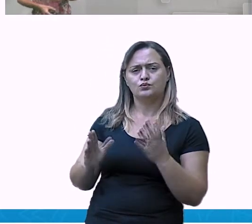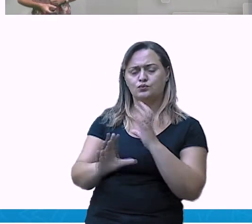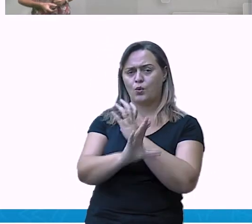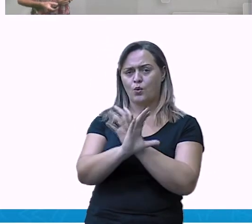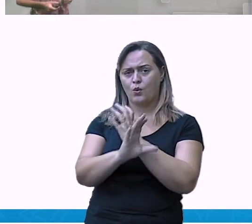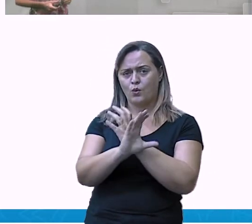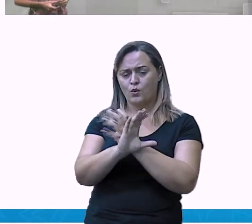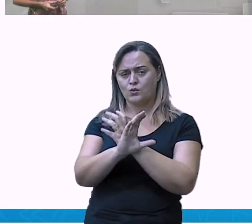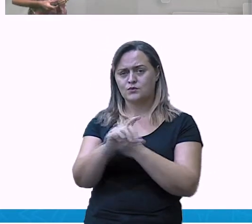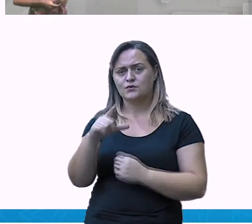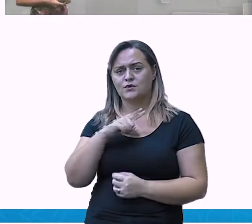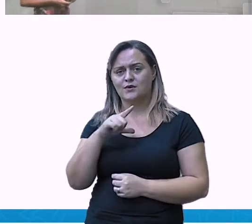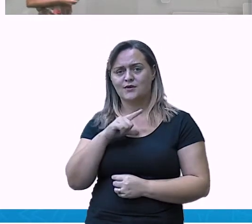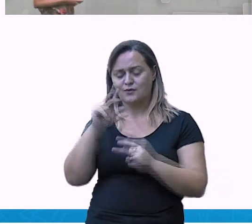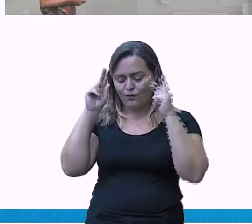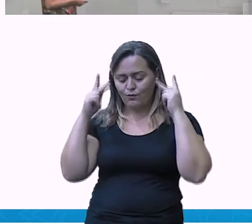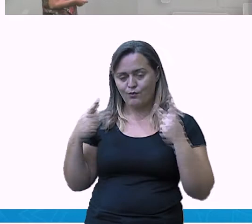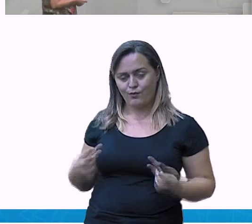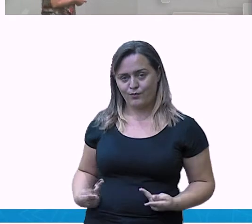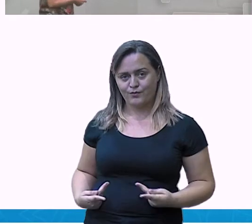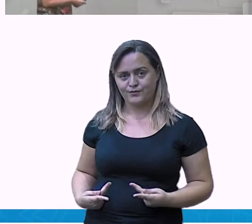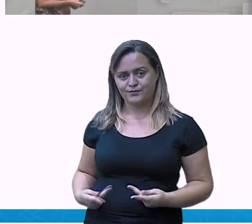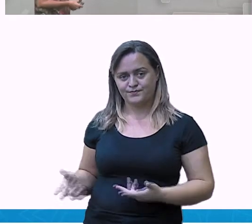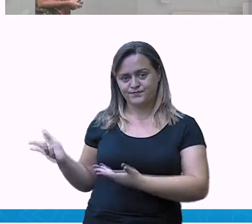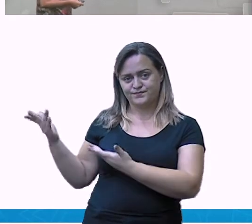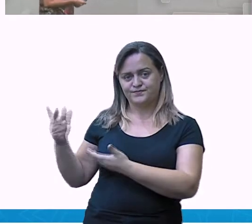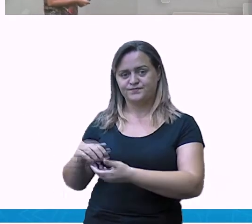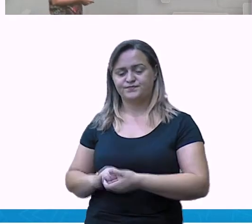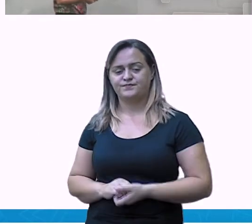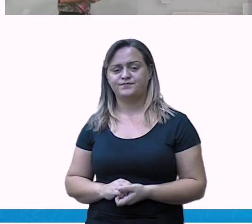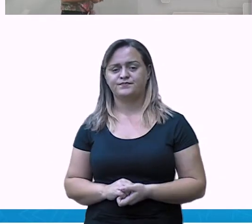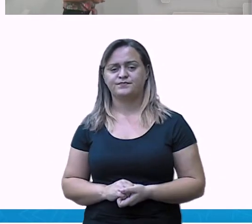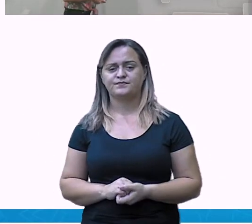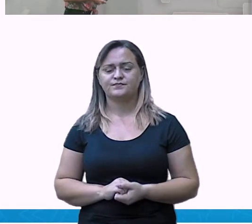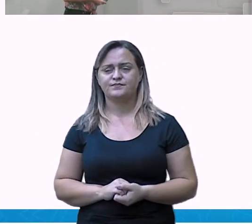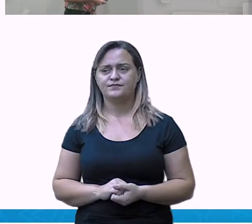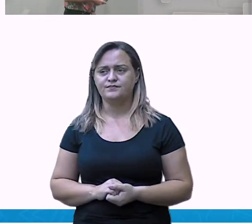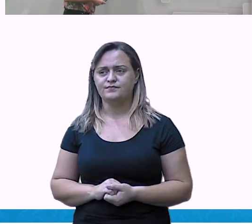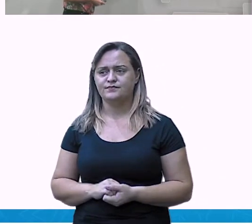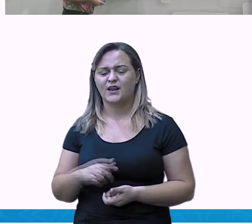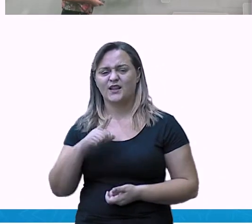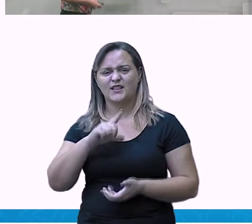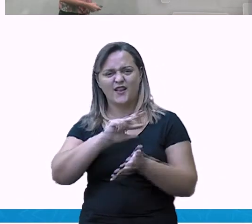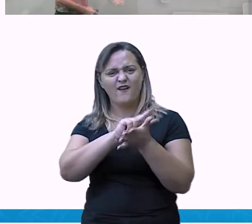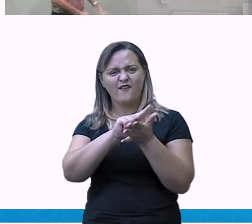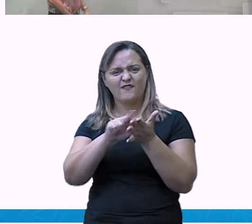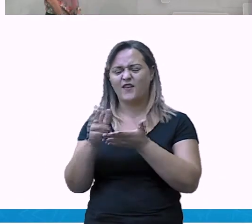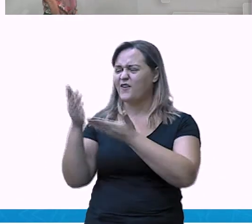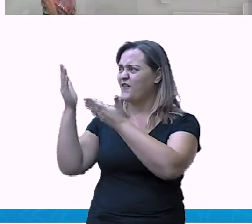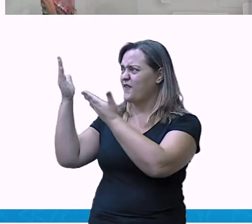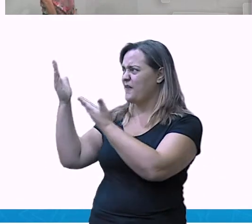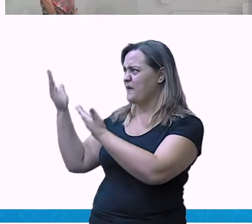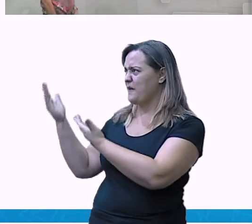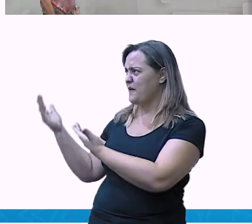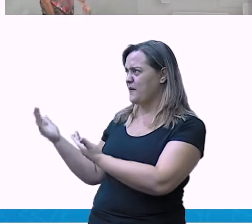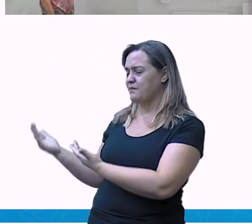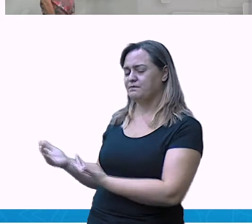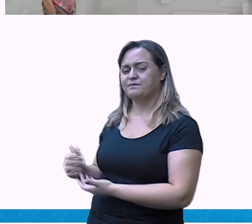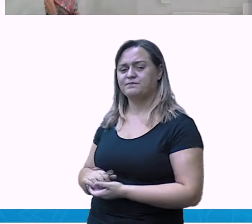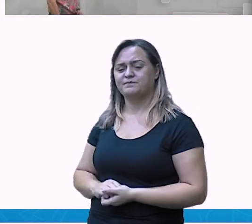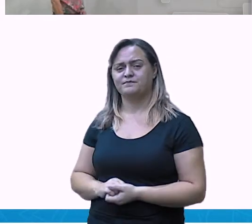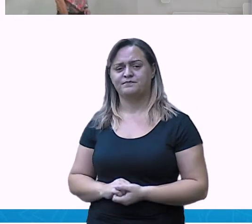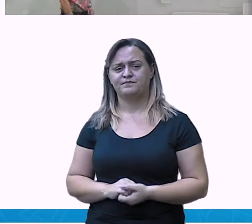que constituem o corpo humano. Então, olha o esqueleto